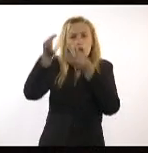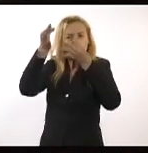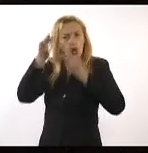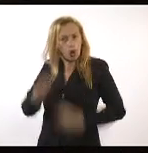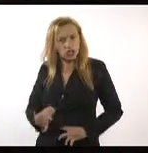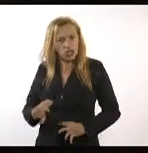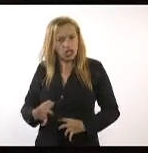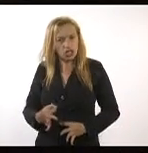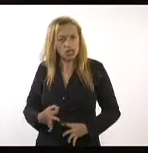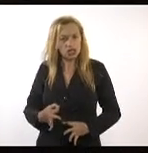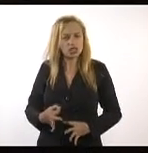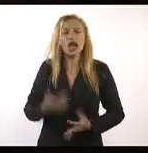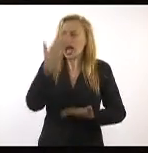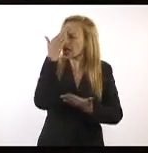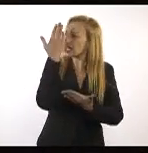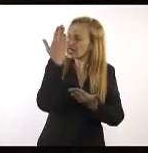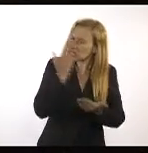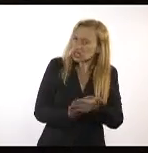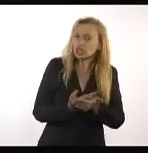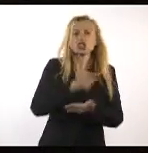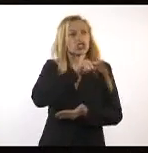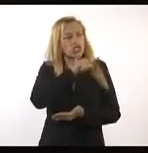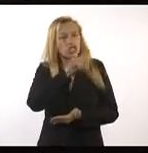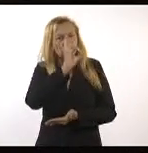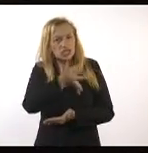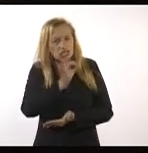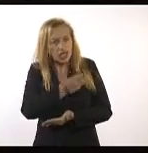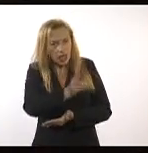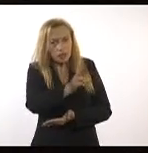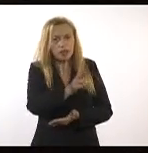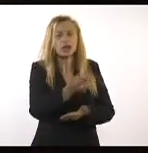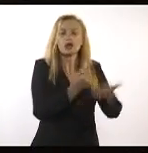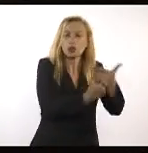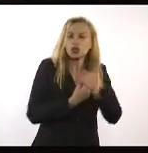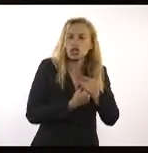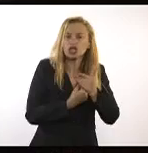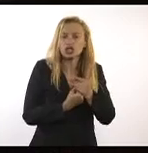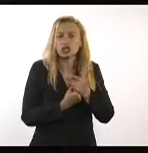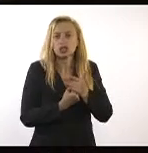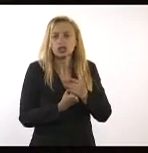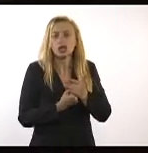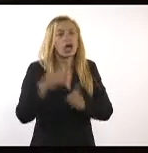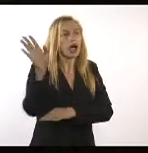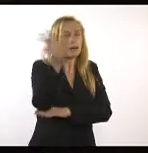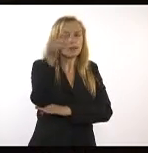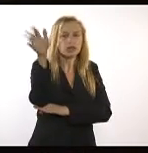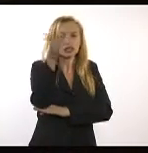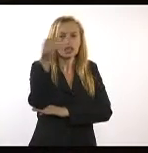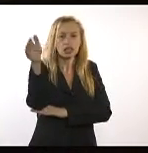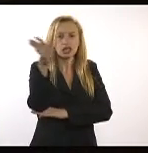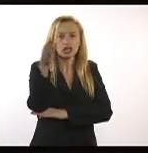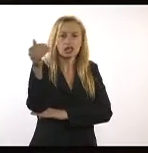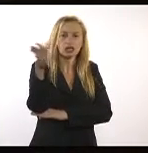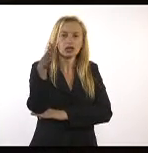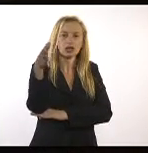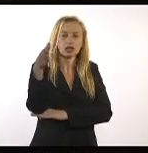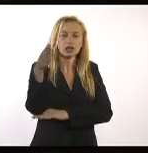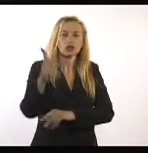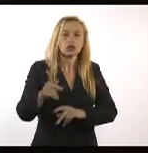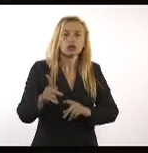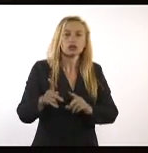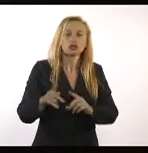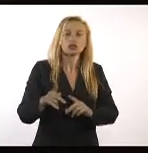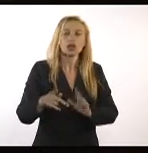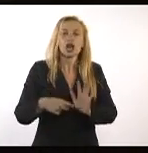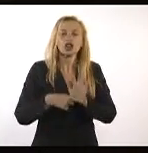de forma acreditando naquilo que sempre defendeu levantam a bandeira em prol do público